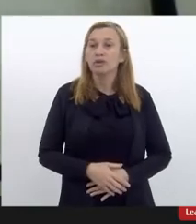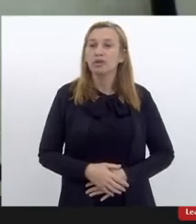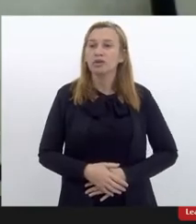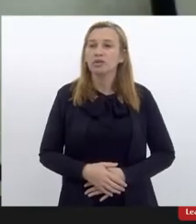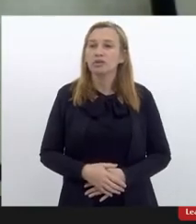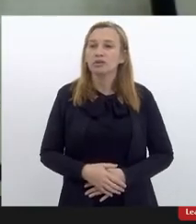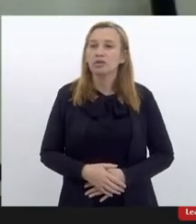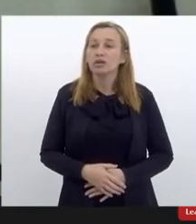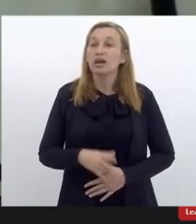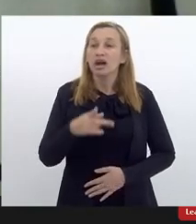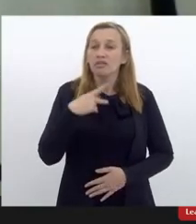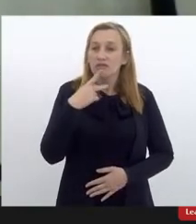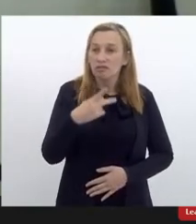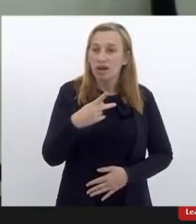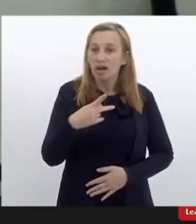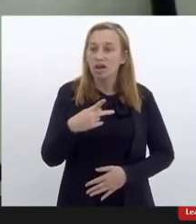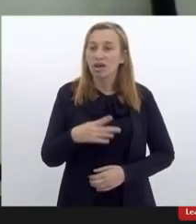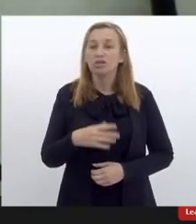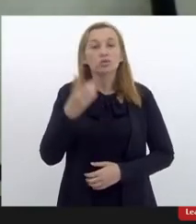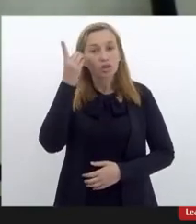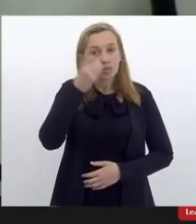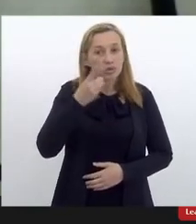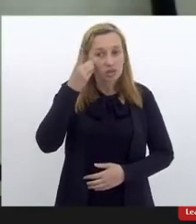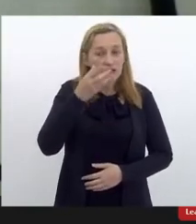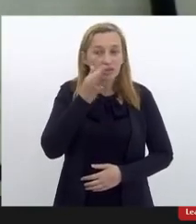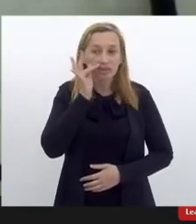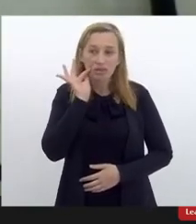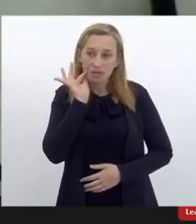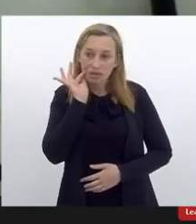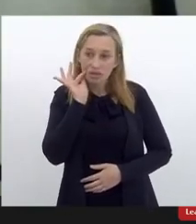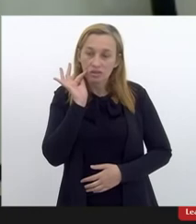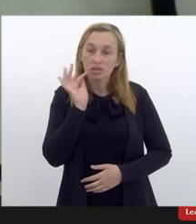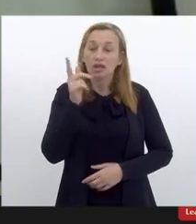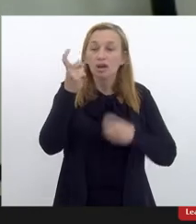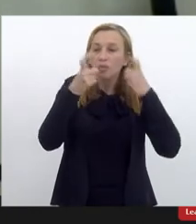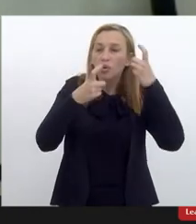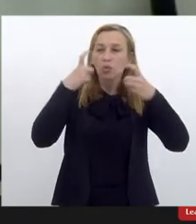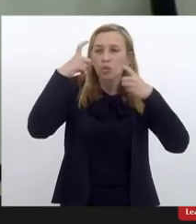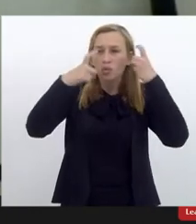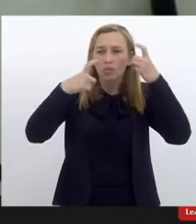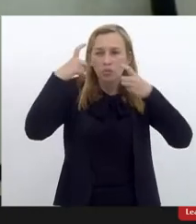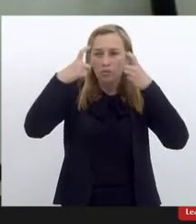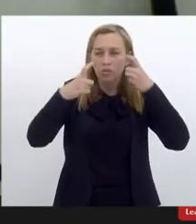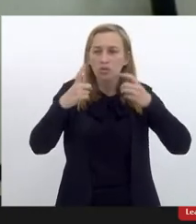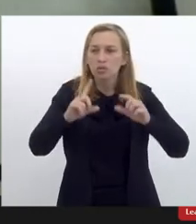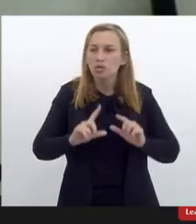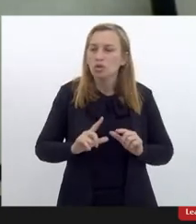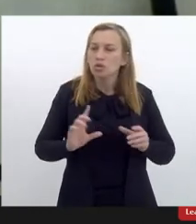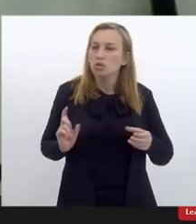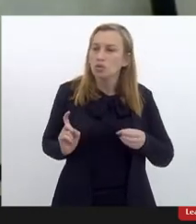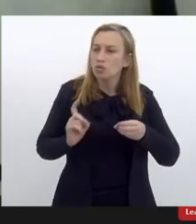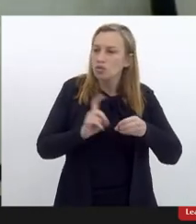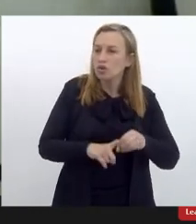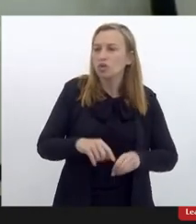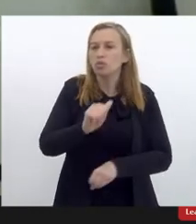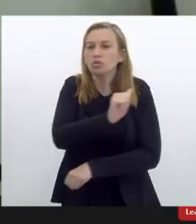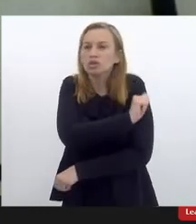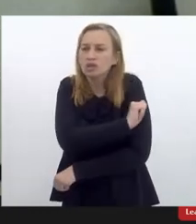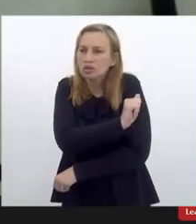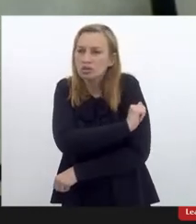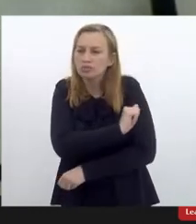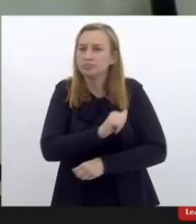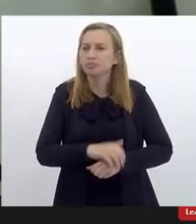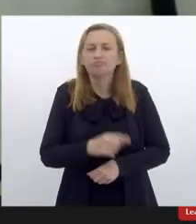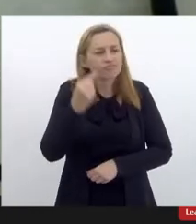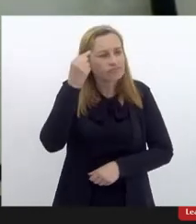considerando, pegando a fala do deputado Serafini, da preocupação de manter o vínculo com os alunos,